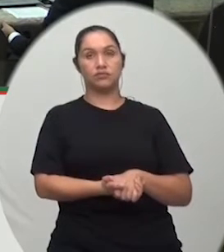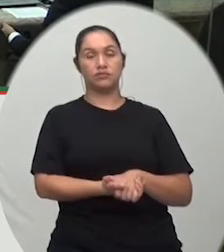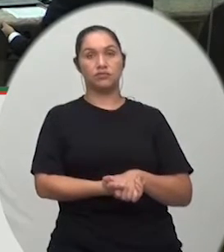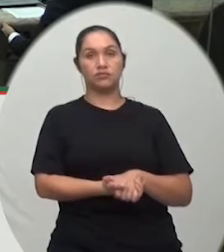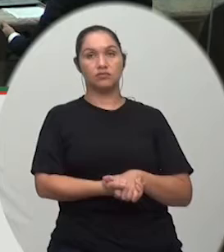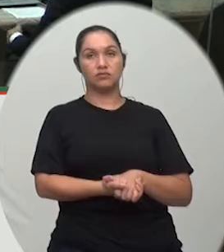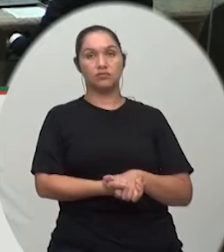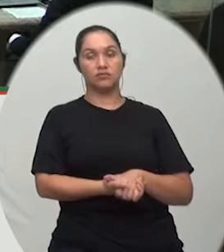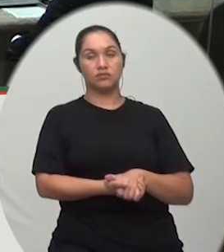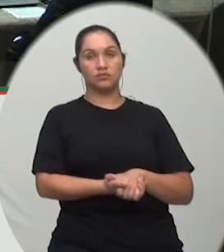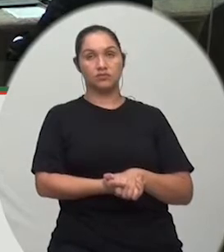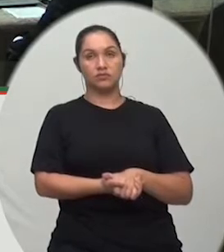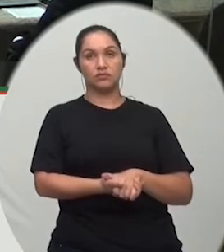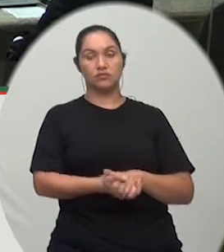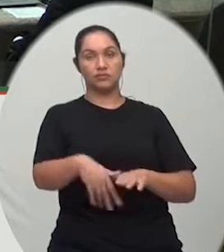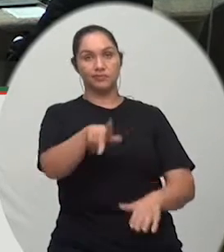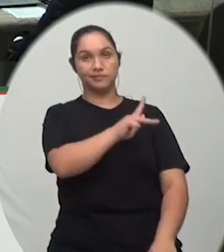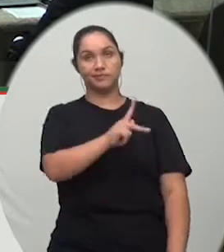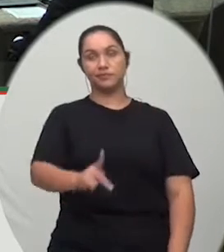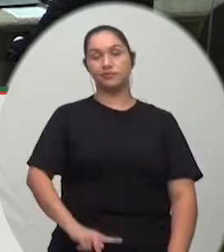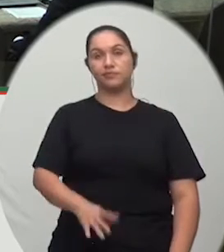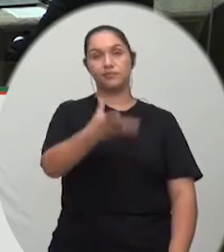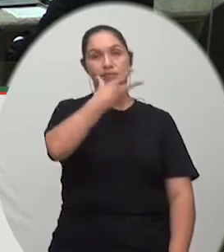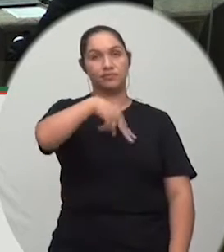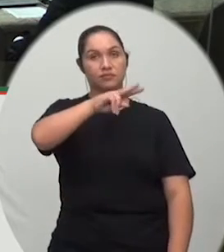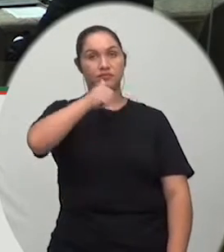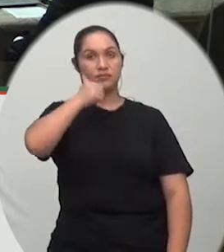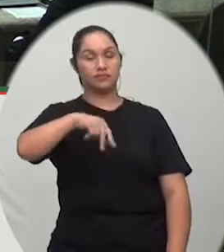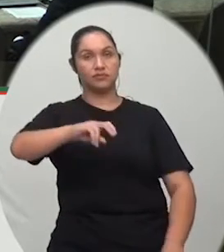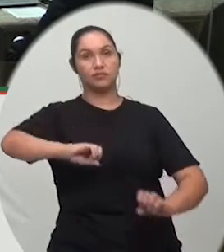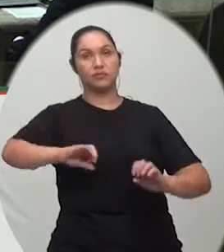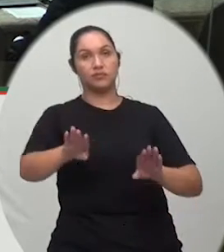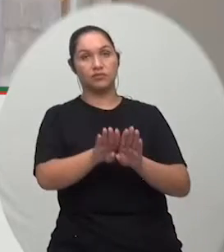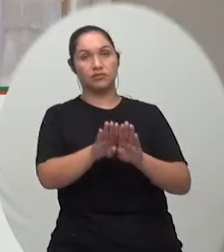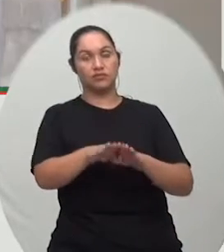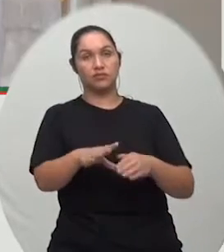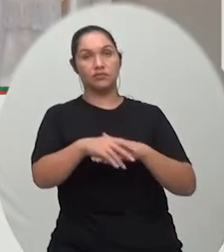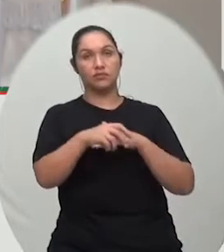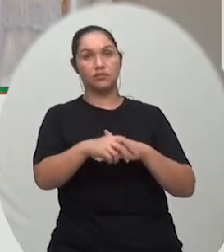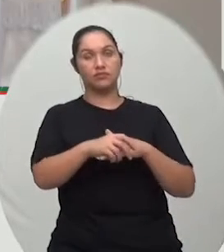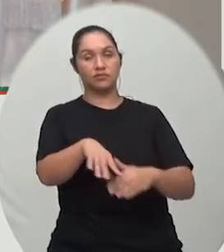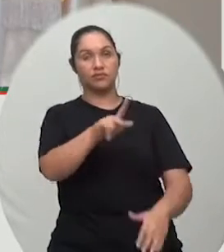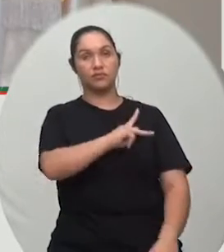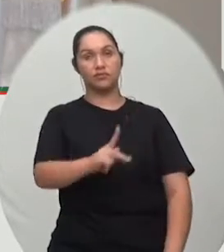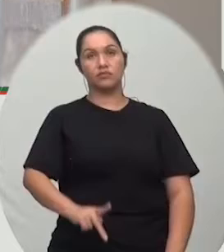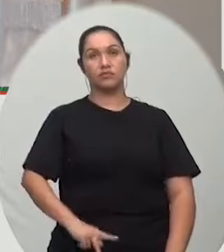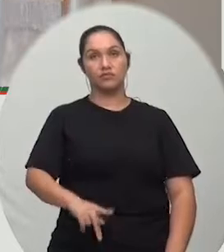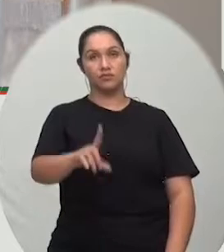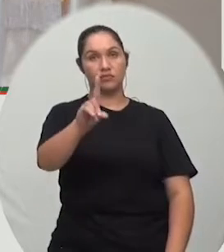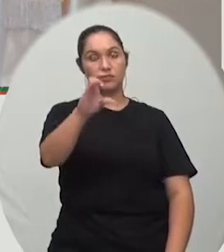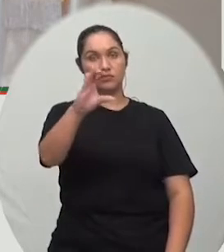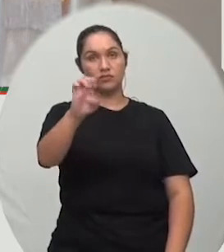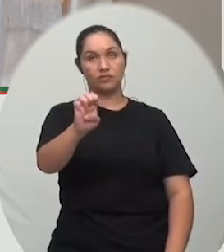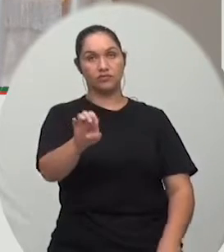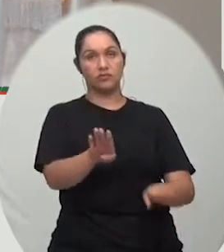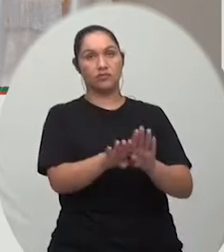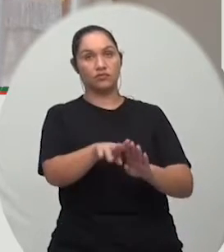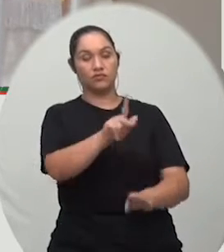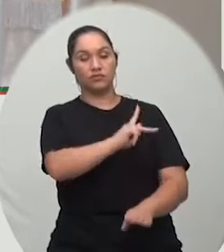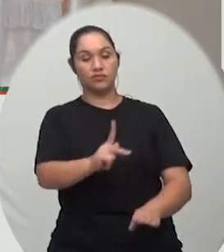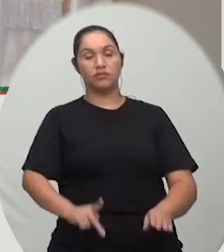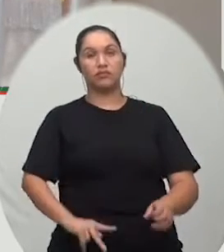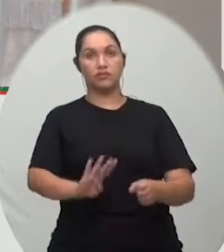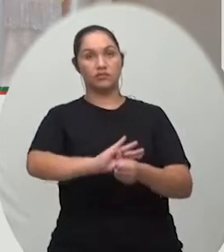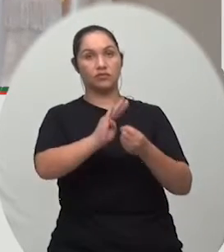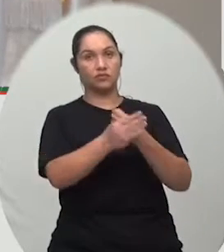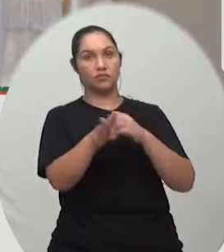Senhor presidente, vereadores, vereadoras, cumprimentar aqui o presidente do DCE, cumprimentar os presidentes de bairro e